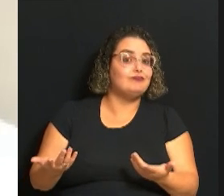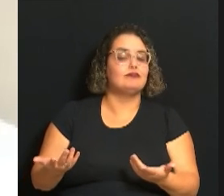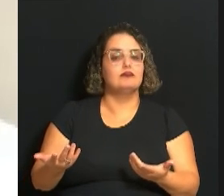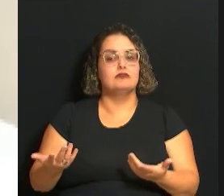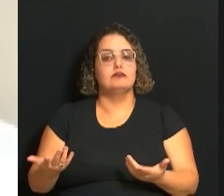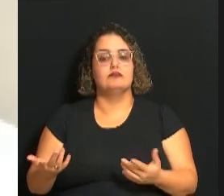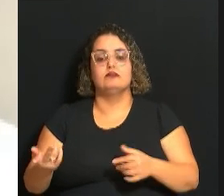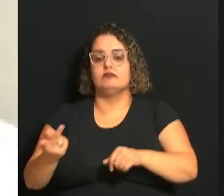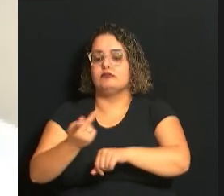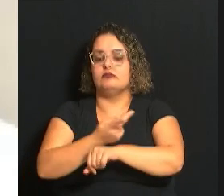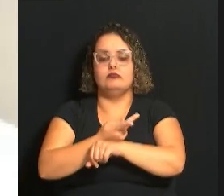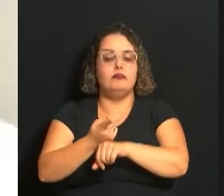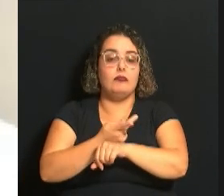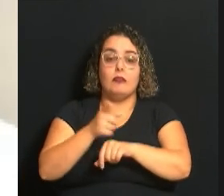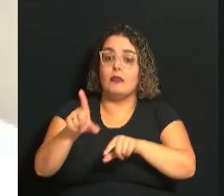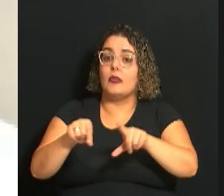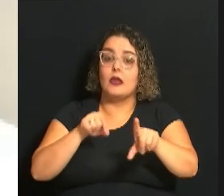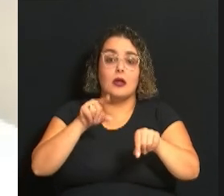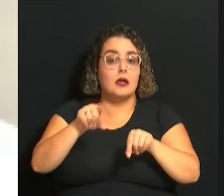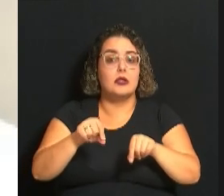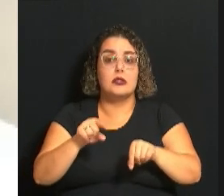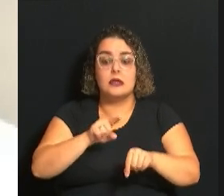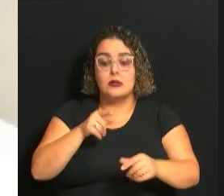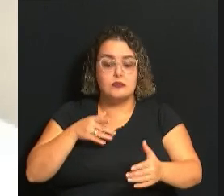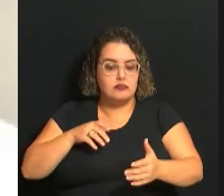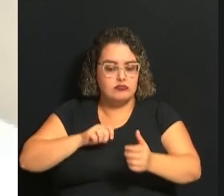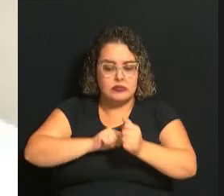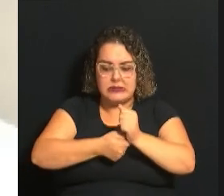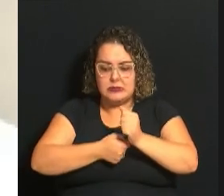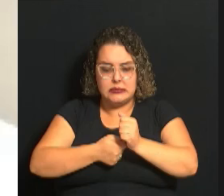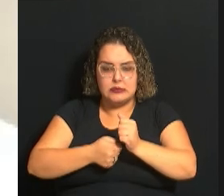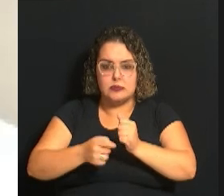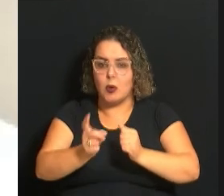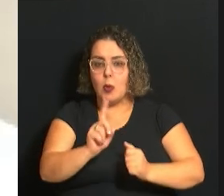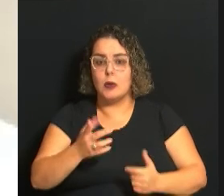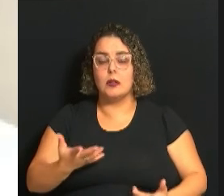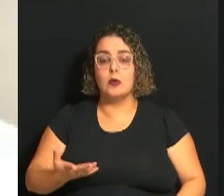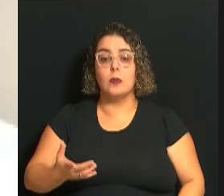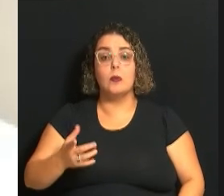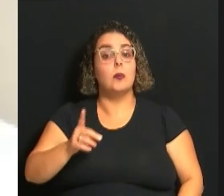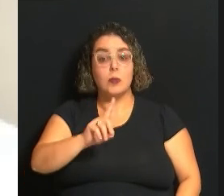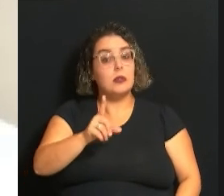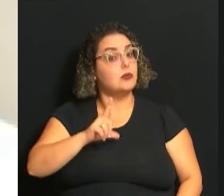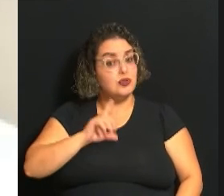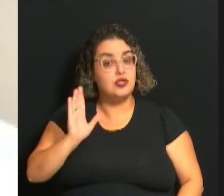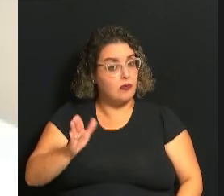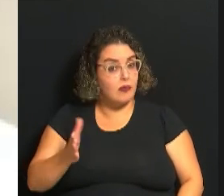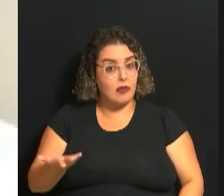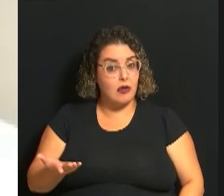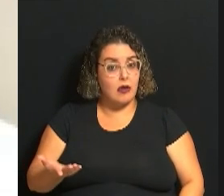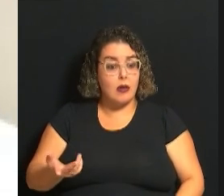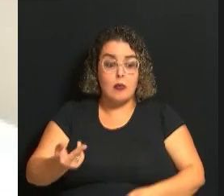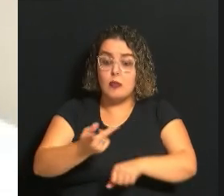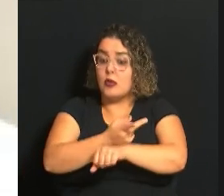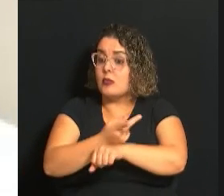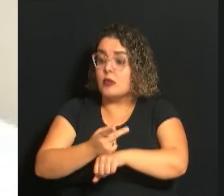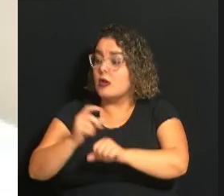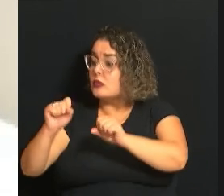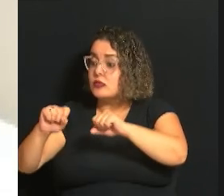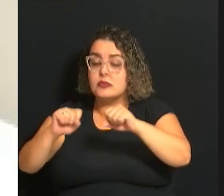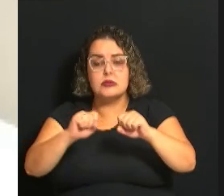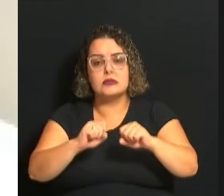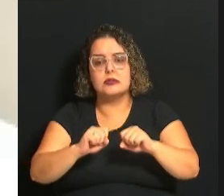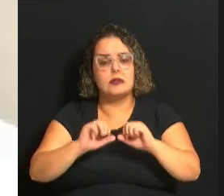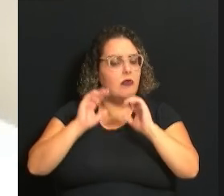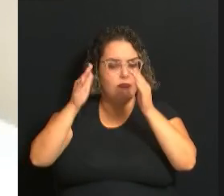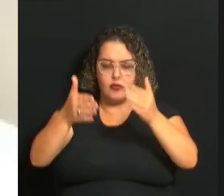buscar alternativas, não se bloquear com o não. O não a gente já tem, a gente tem que ir para cima do sim, não focar no